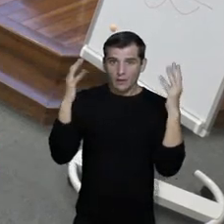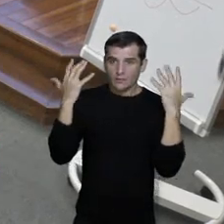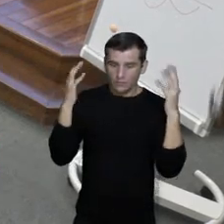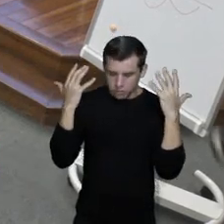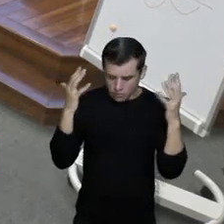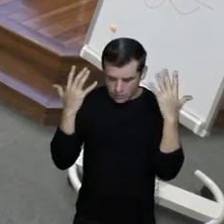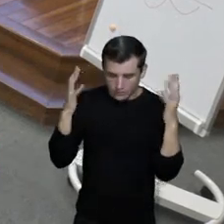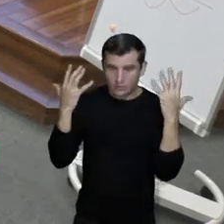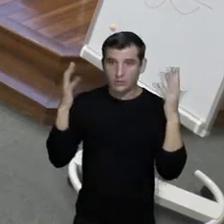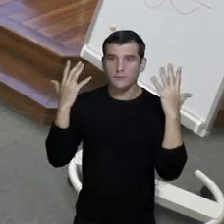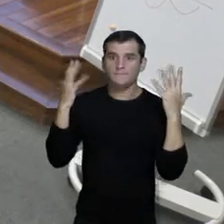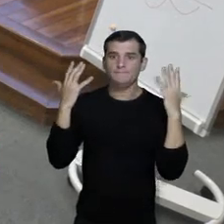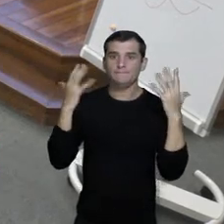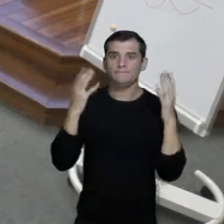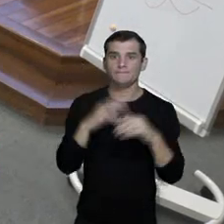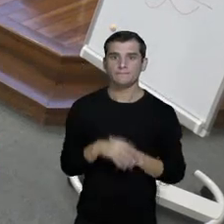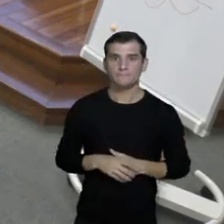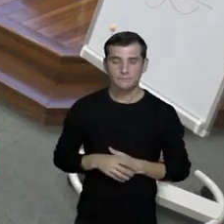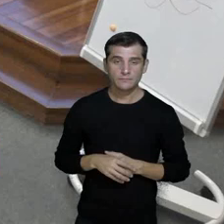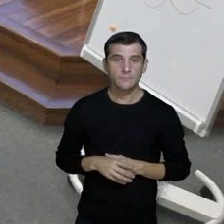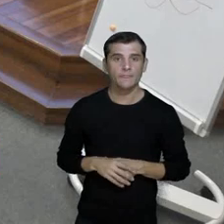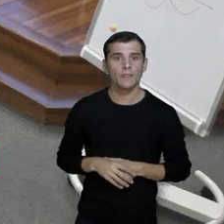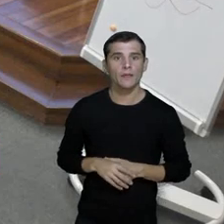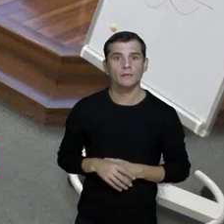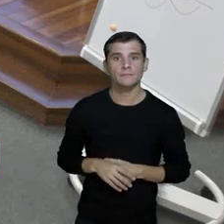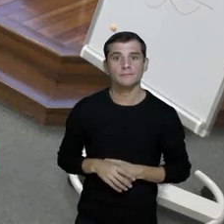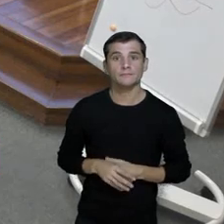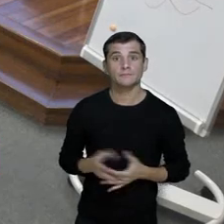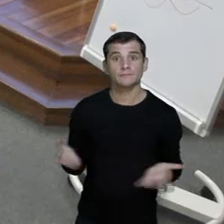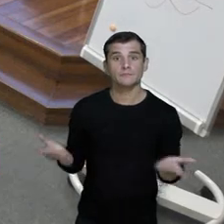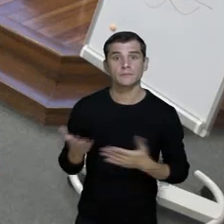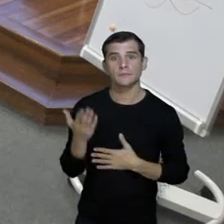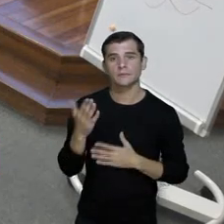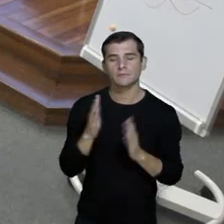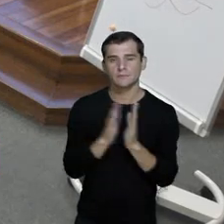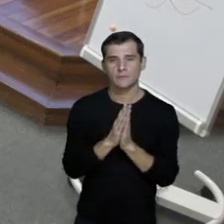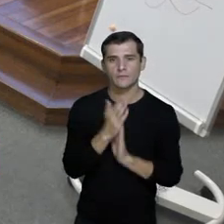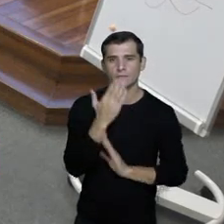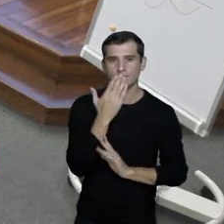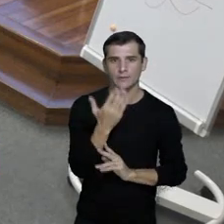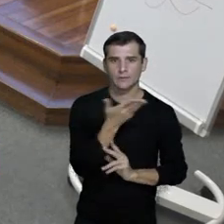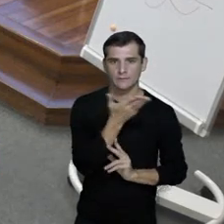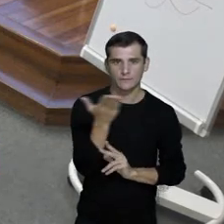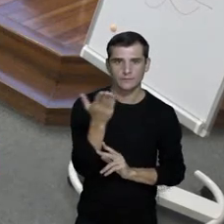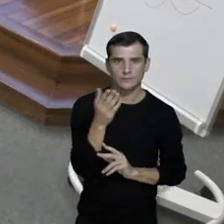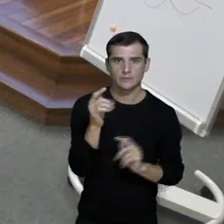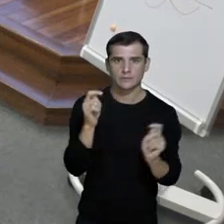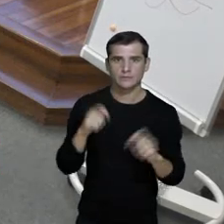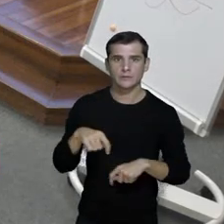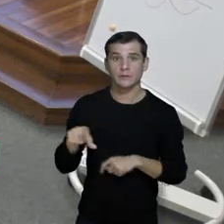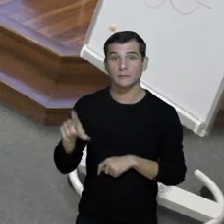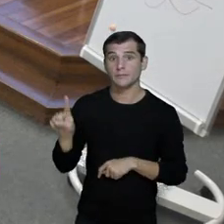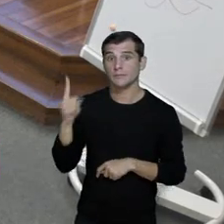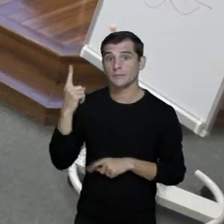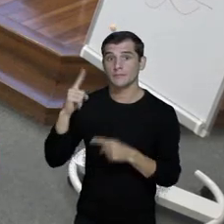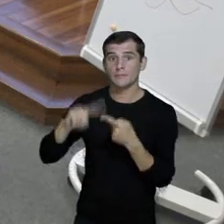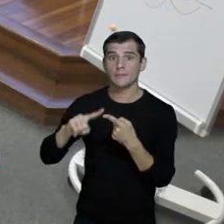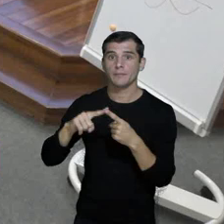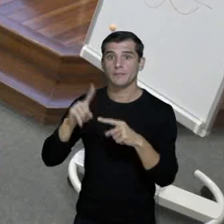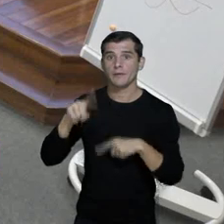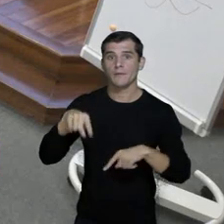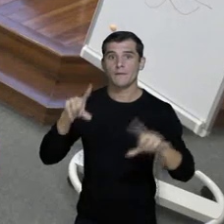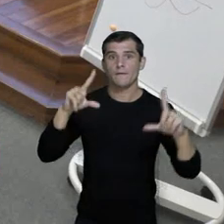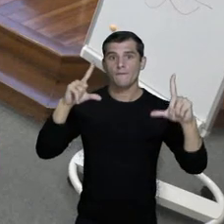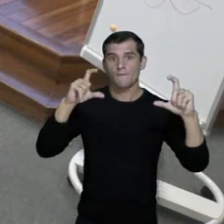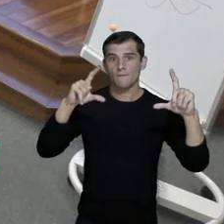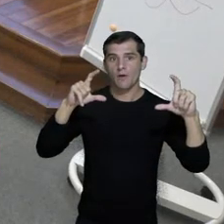bom a gente eh vou pedir dois favores para vocês eh a gente vai primeiro bater uma foto depois eu até vou abrir aqui para uma